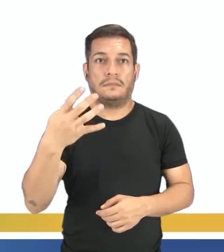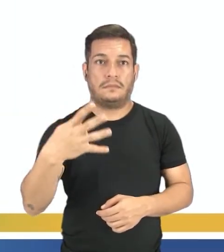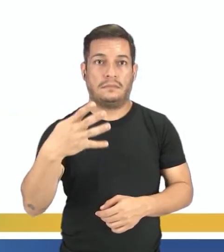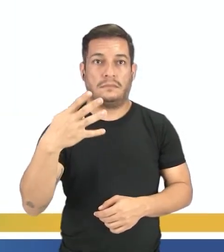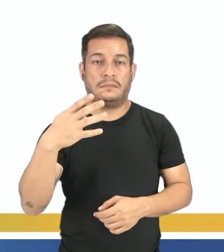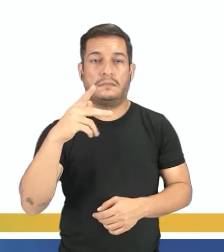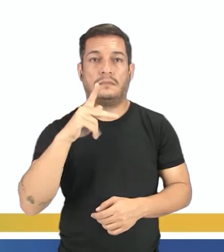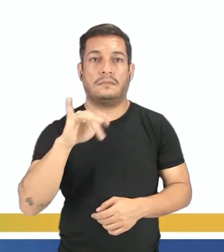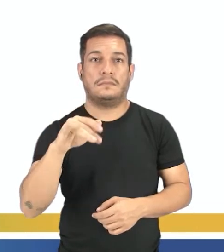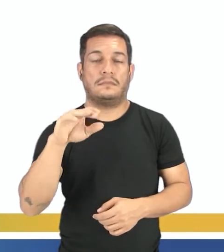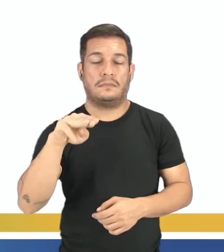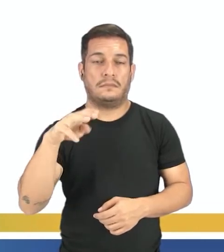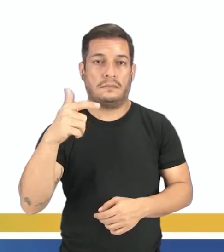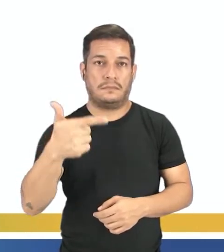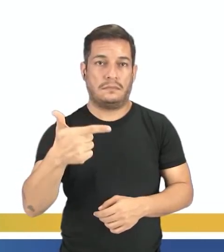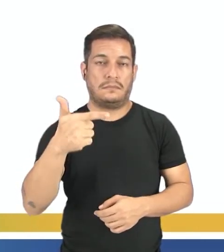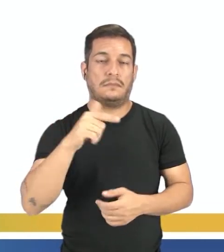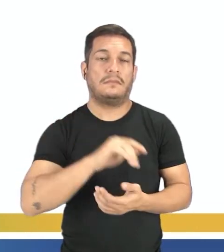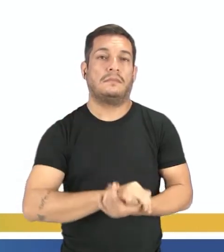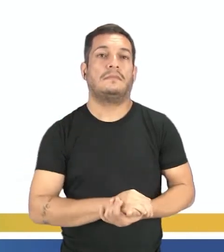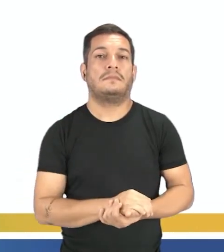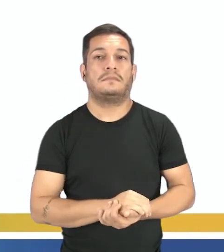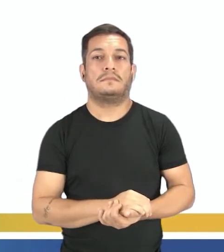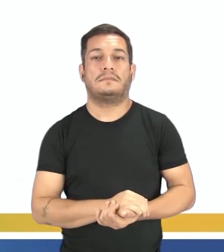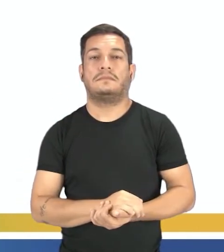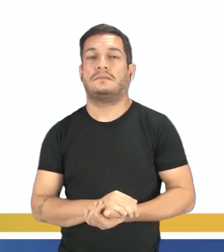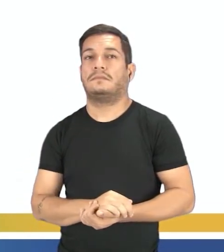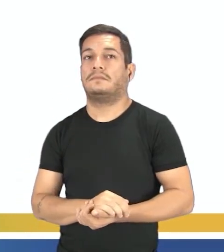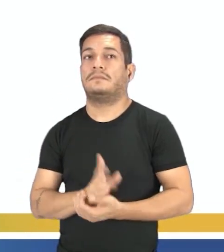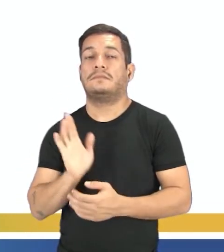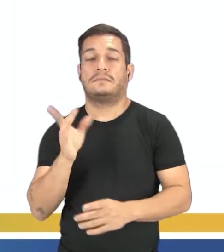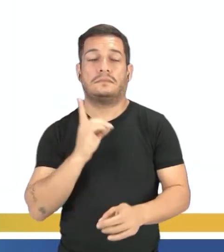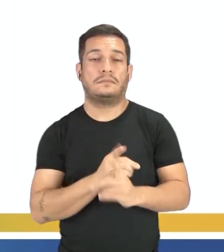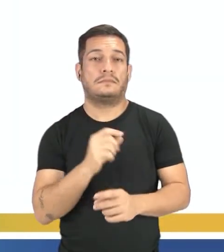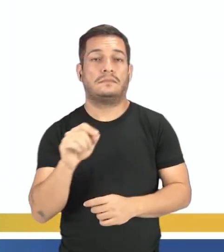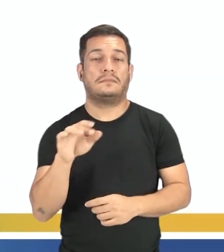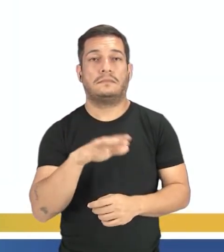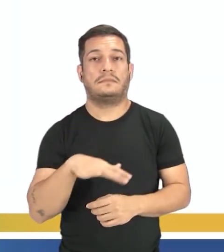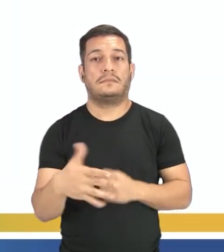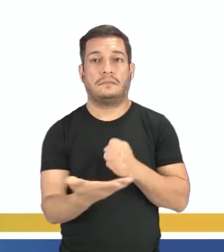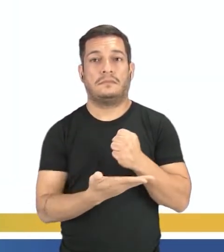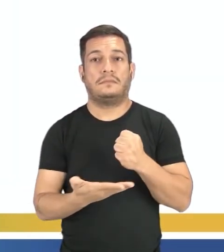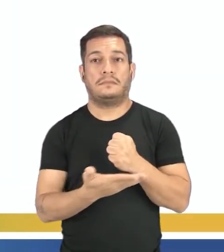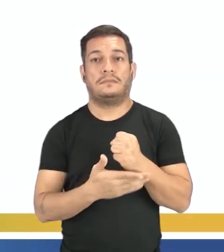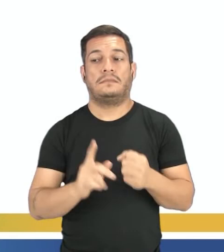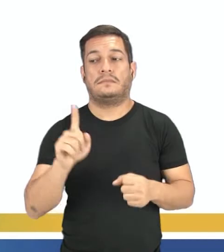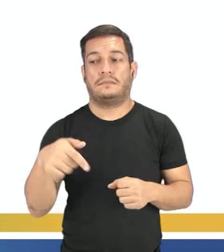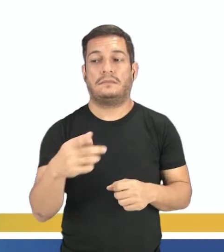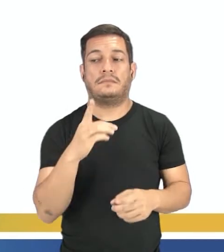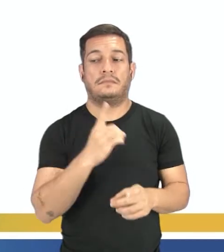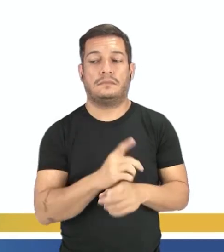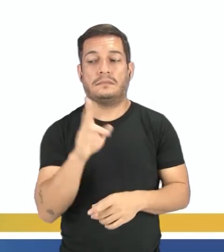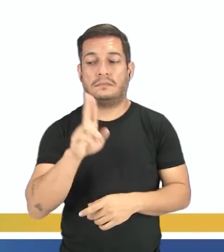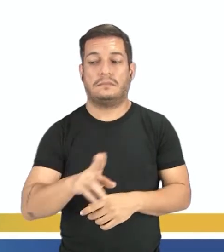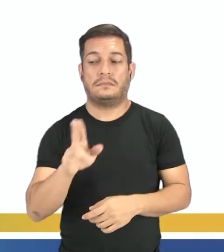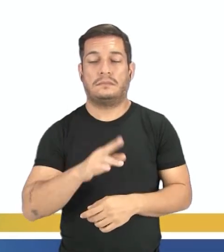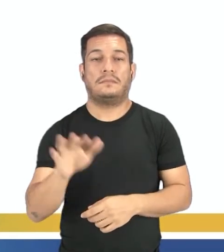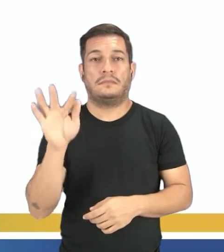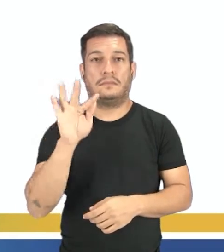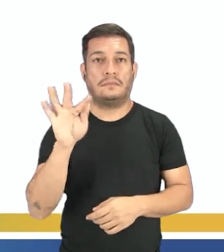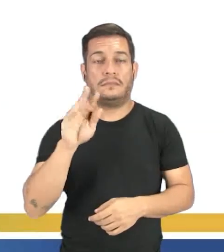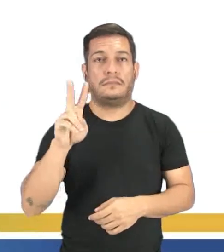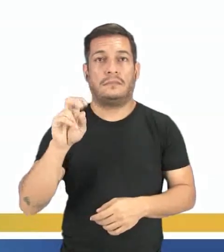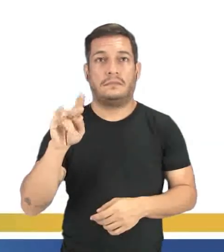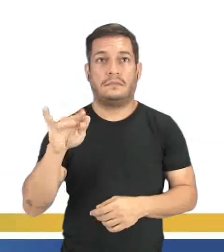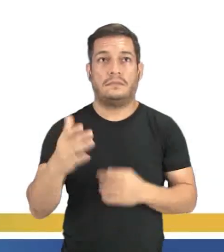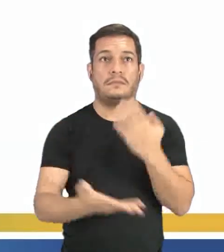1.764 π centímetro ao quadrado. Ou seja, aqui nós já encontramos a área da base para depois utilizarmos a fórmula do